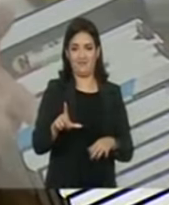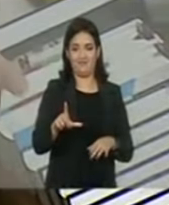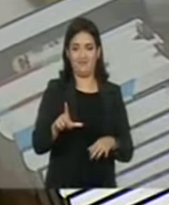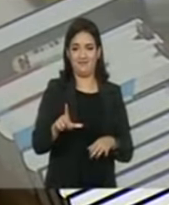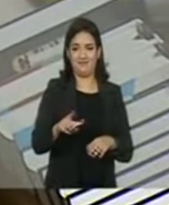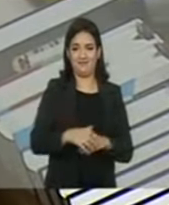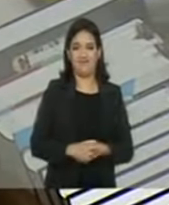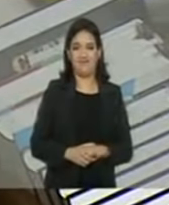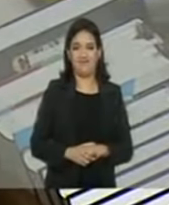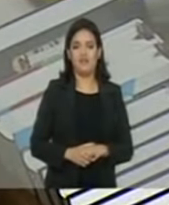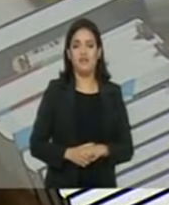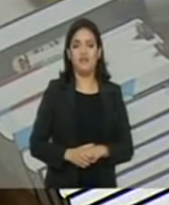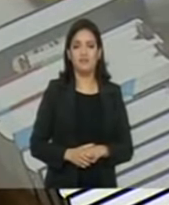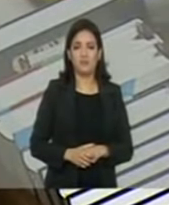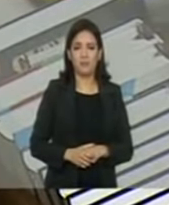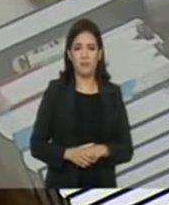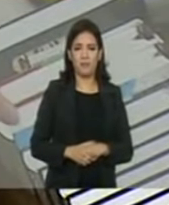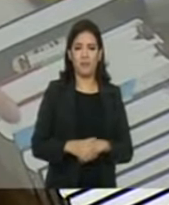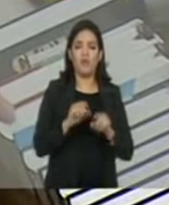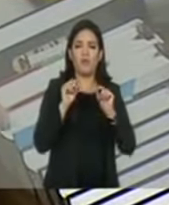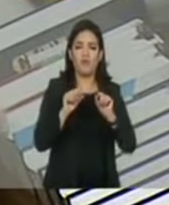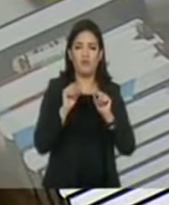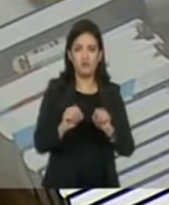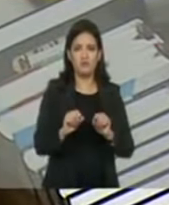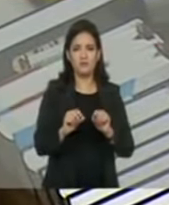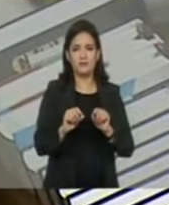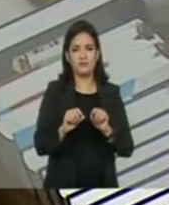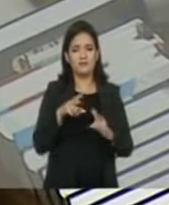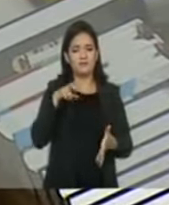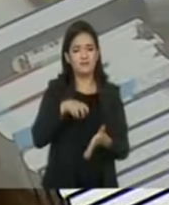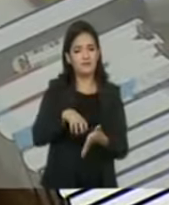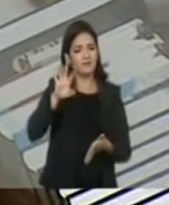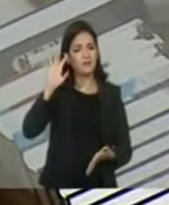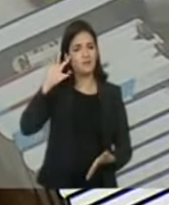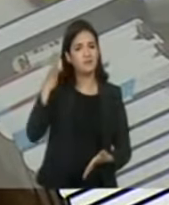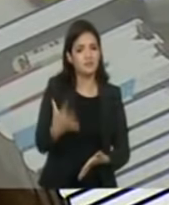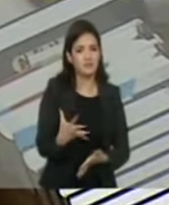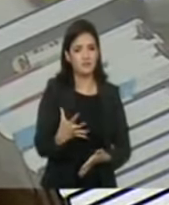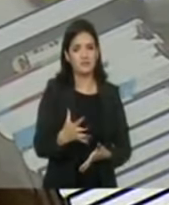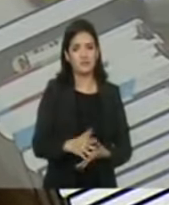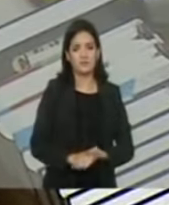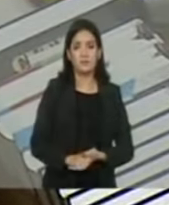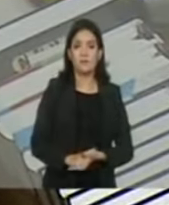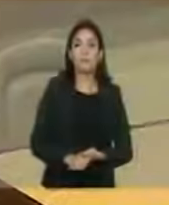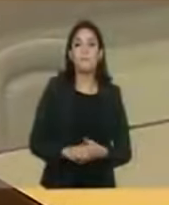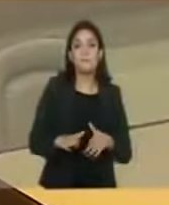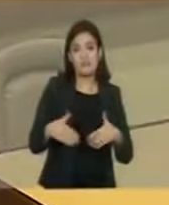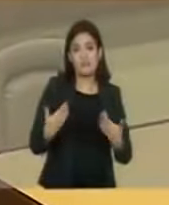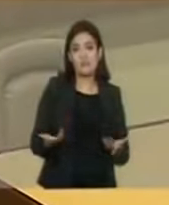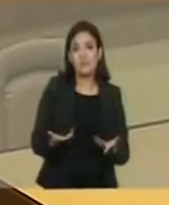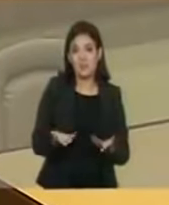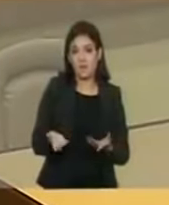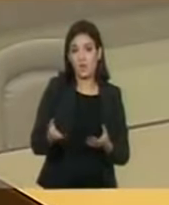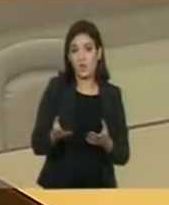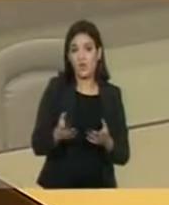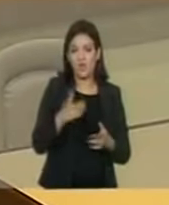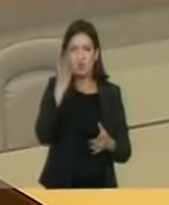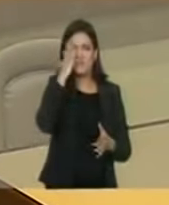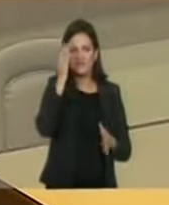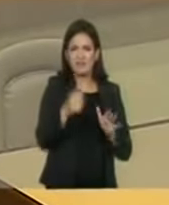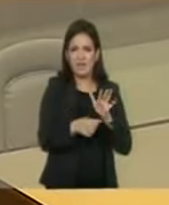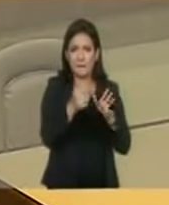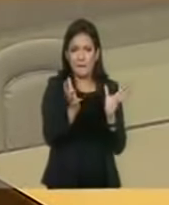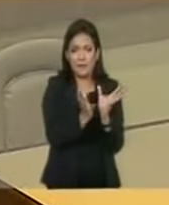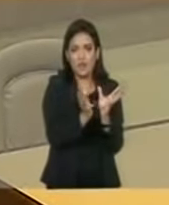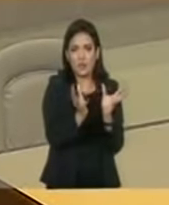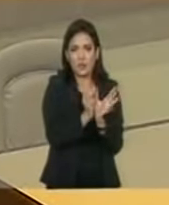que aquela ilusão a sentença a decisão então pela renner pela orientação se que um desconhecido na primeira da colenda primeira